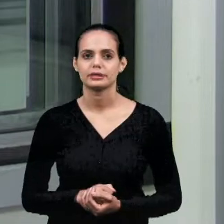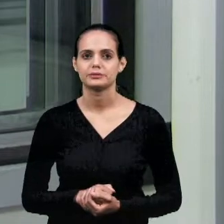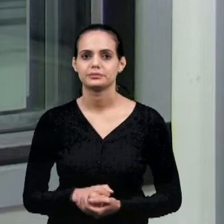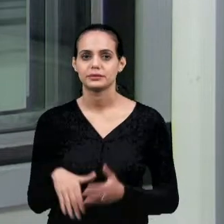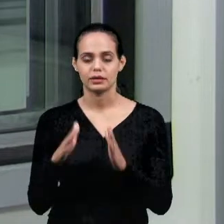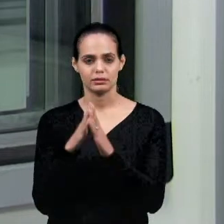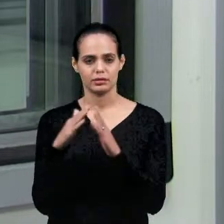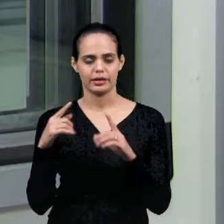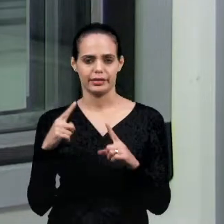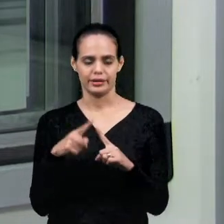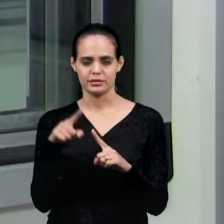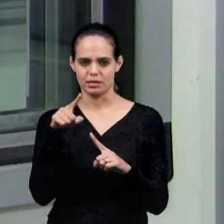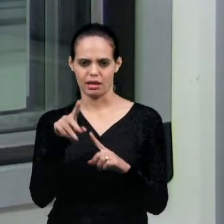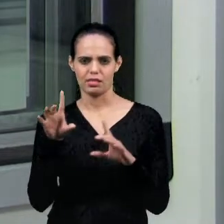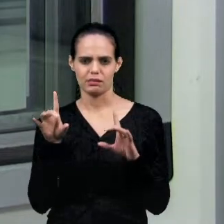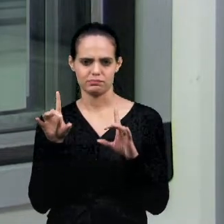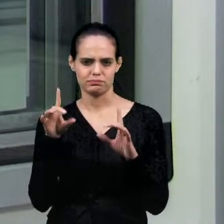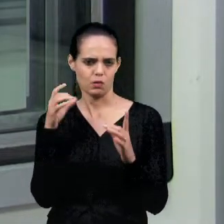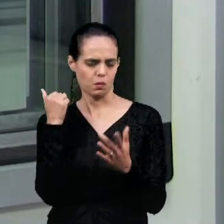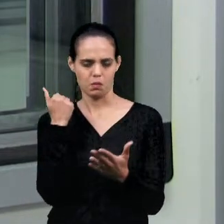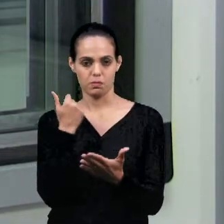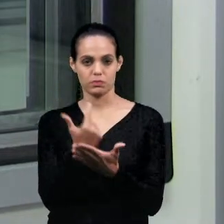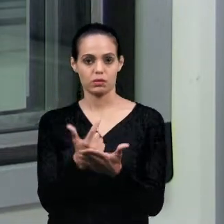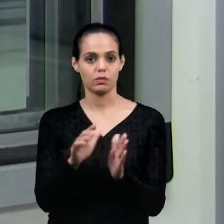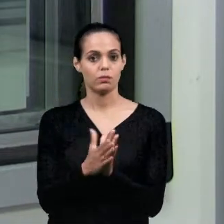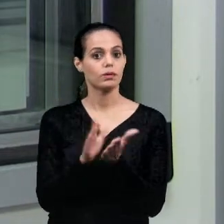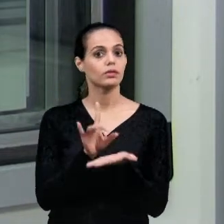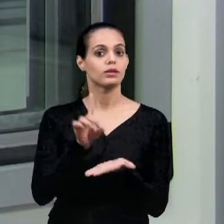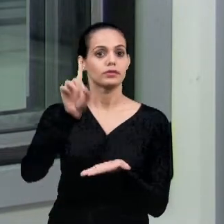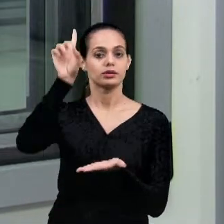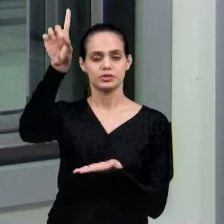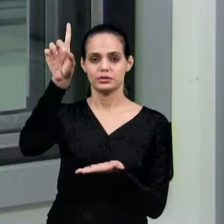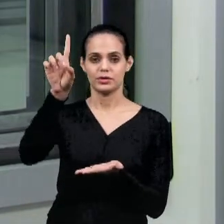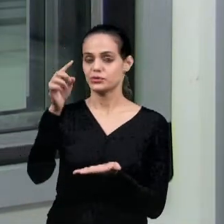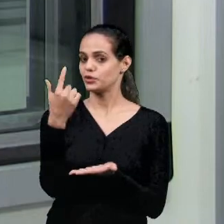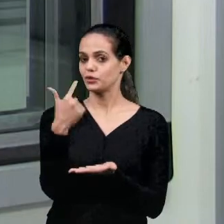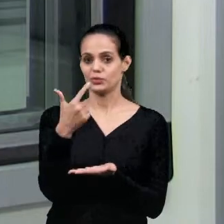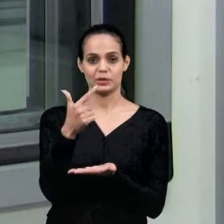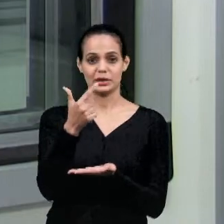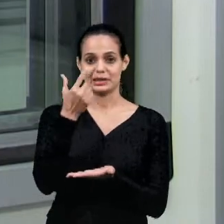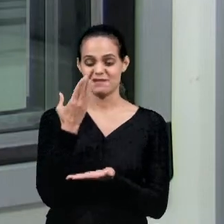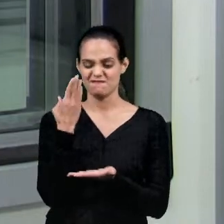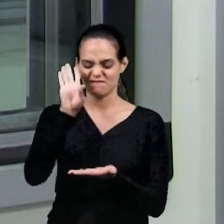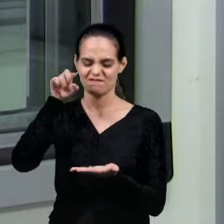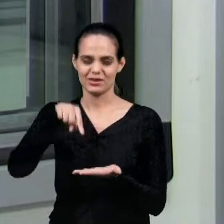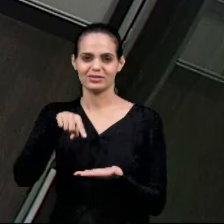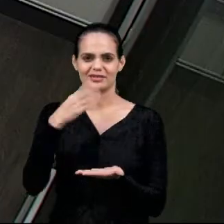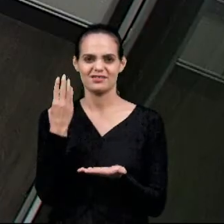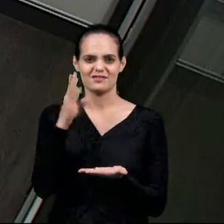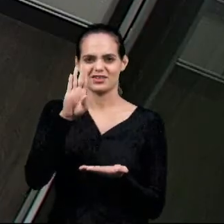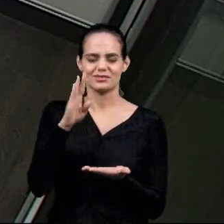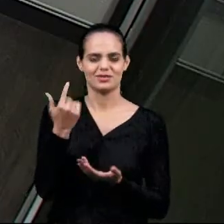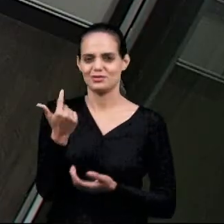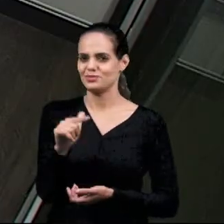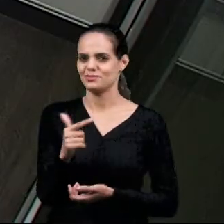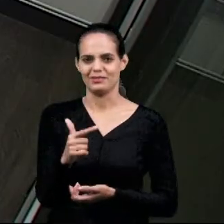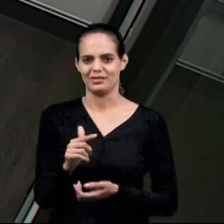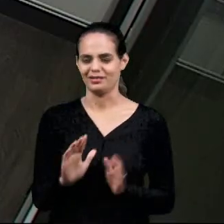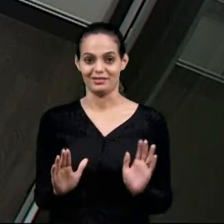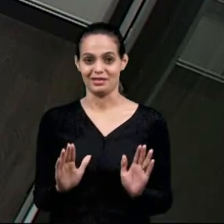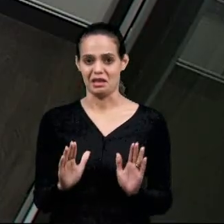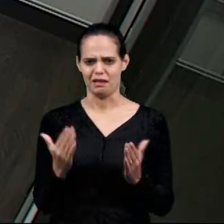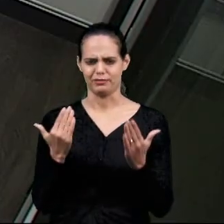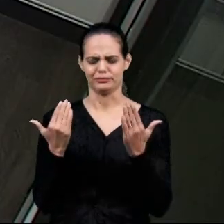era, e ela comprou uma Bíblia, como diz ela, que não ia ter falsidade naquela Bíblia. Armadilha, de tão desconfiado